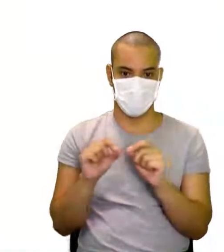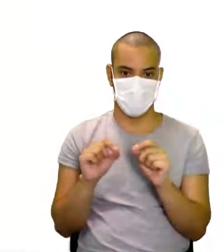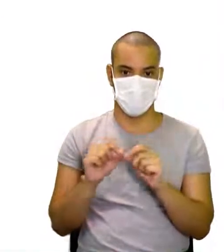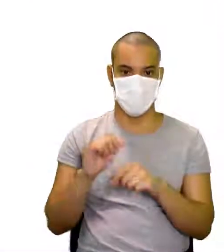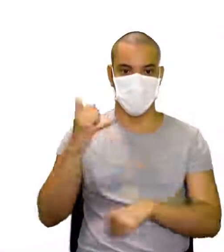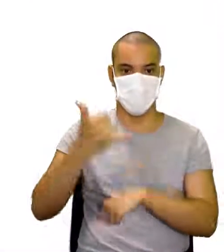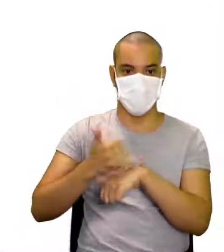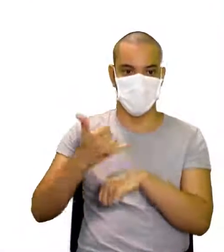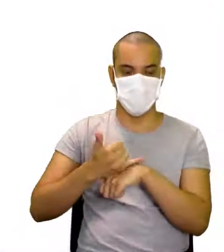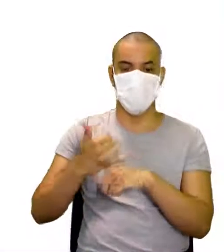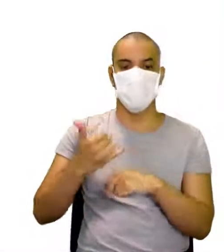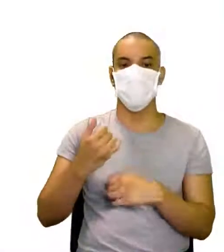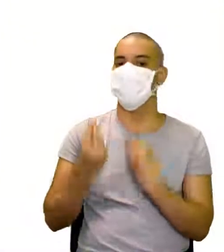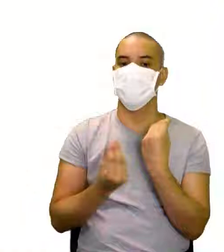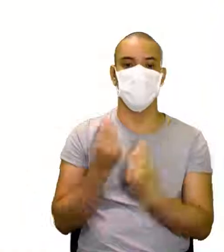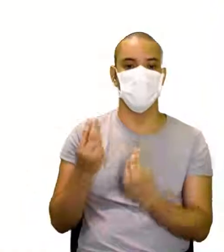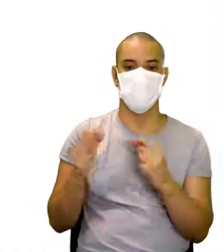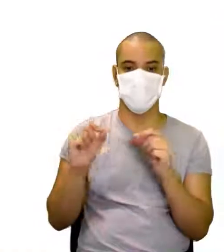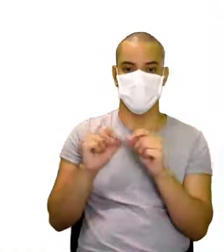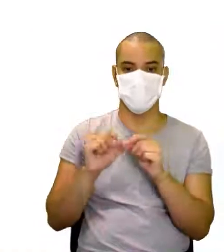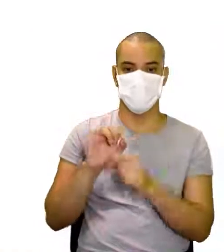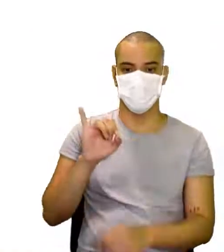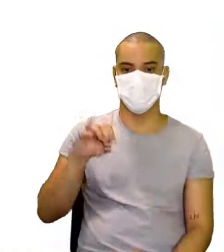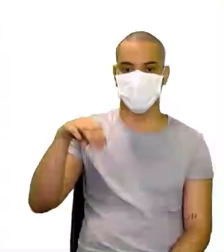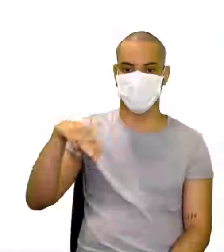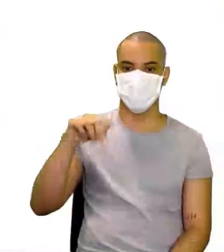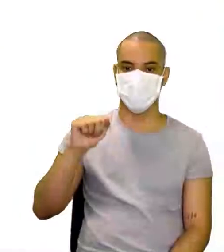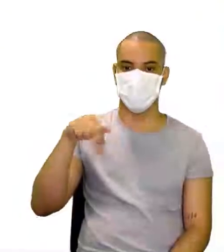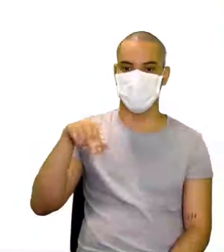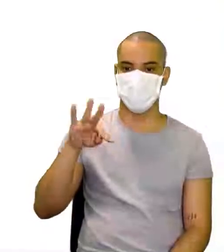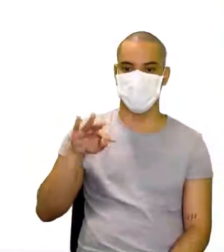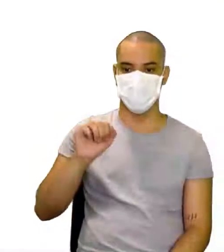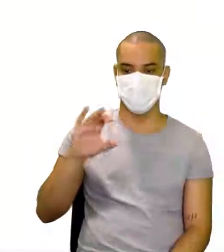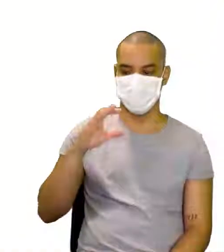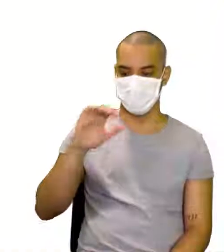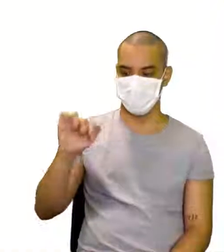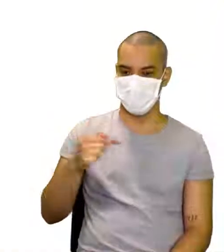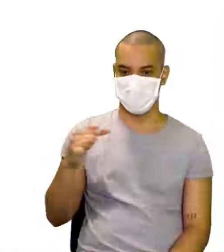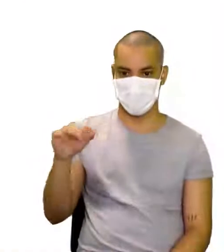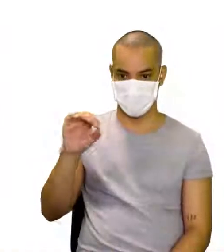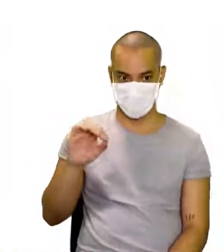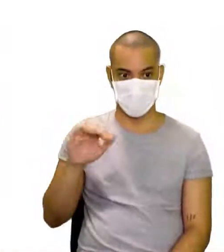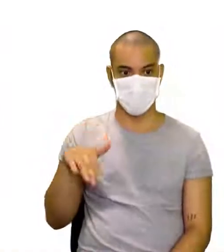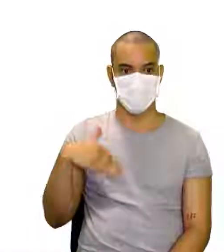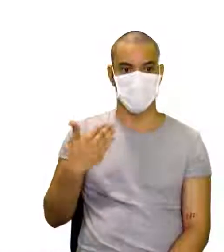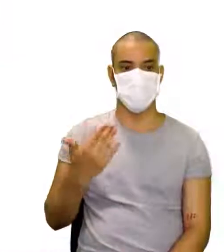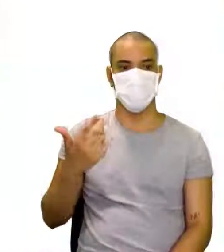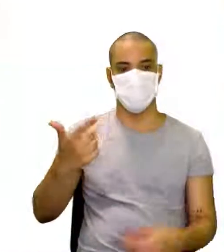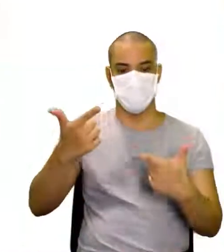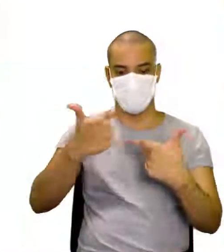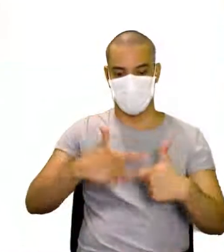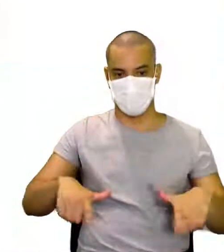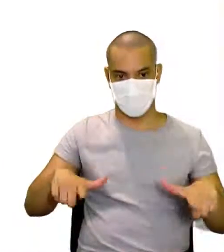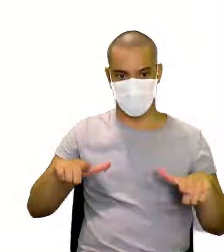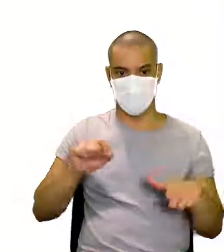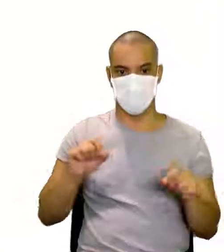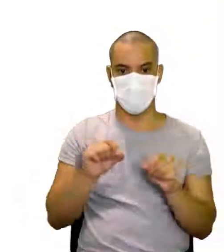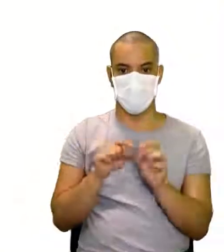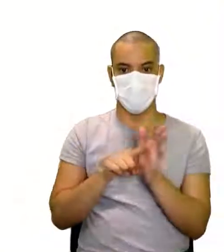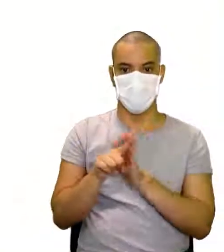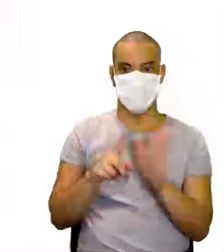ímãs artificiais, chamados de imantação, o qual o corpo neutro é